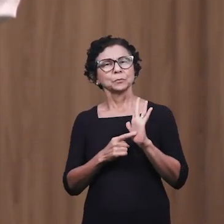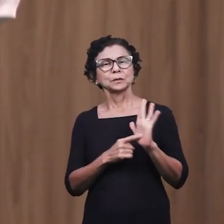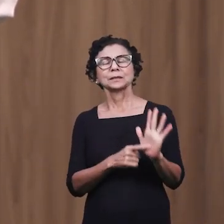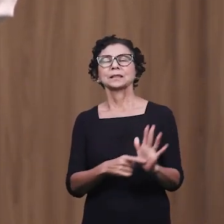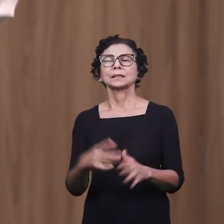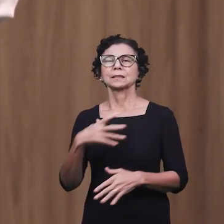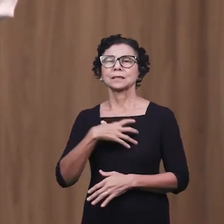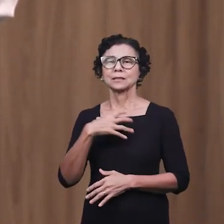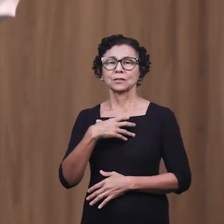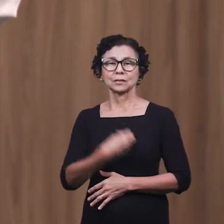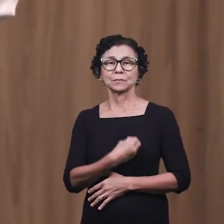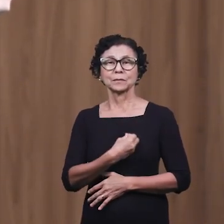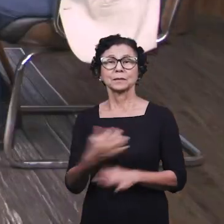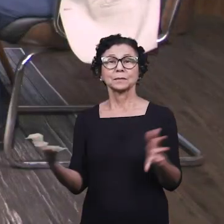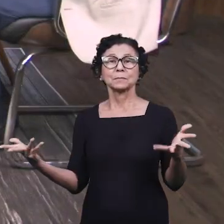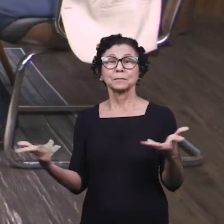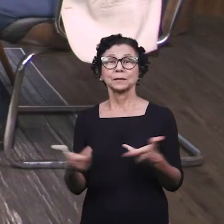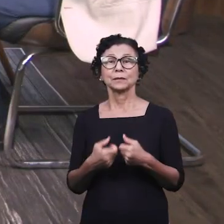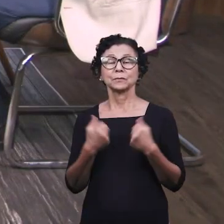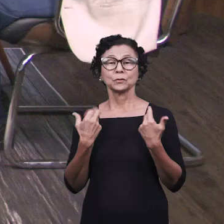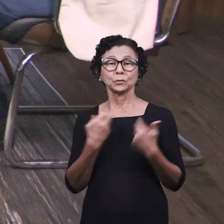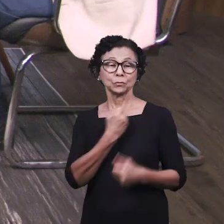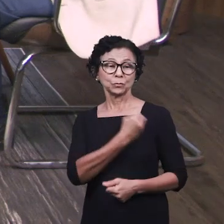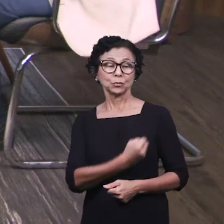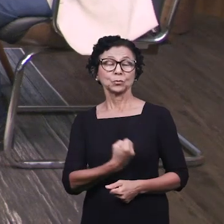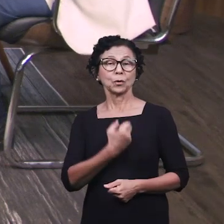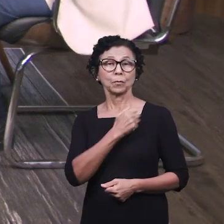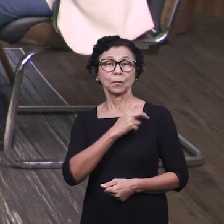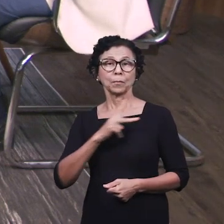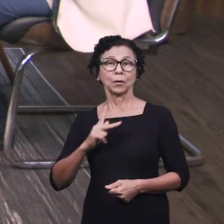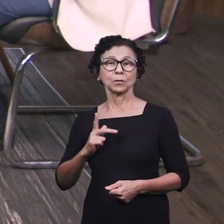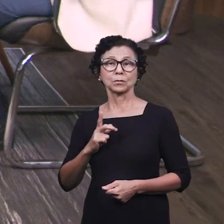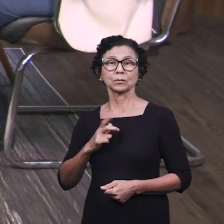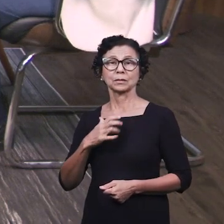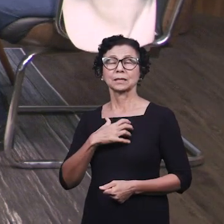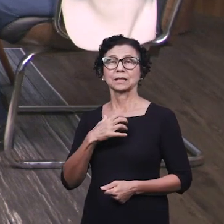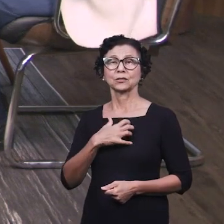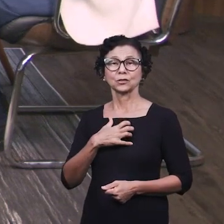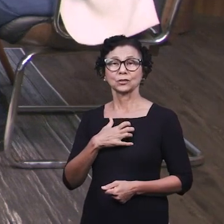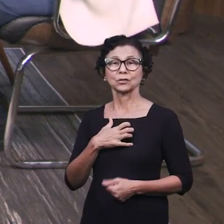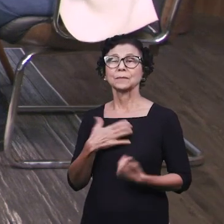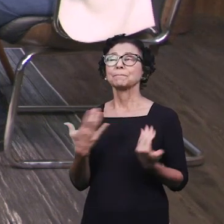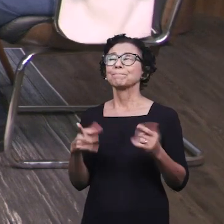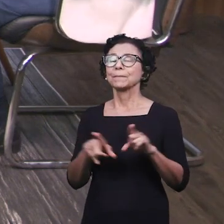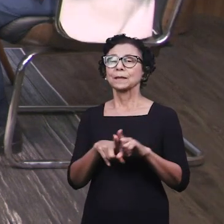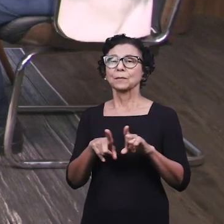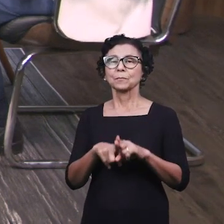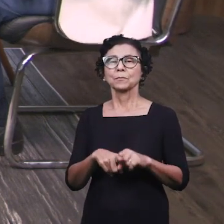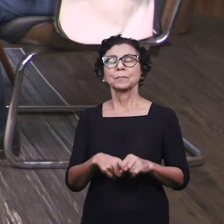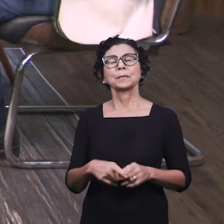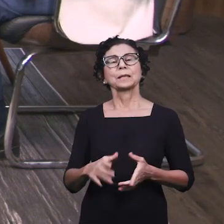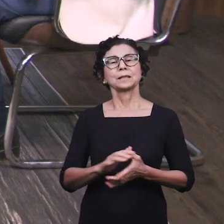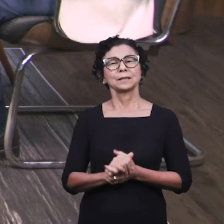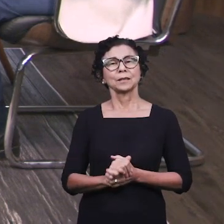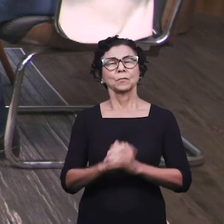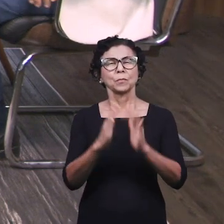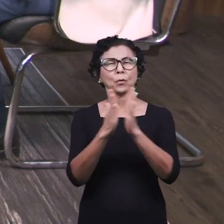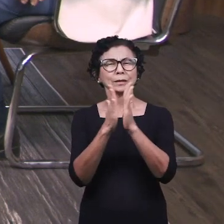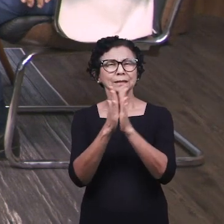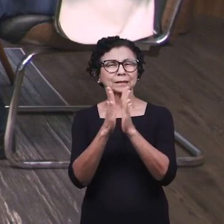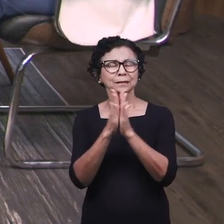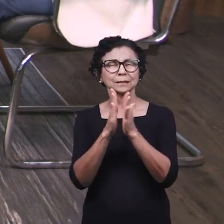presença maravilhosa, aquilo que João sentiu. Inclusive, eu falei até sobre a oração sacerdotal, não há coisa mais